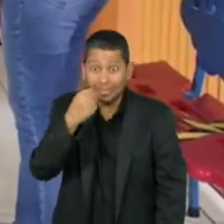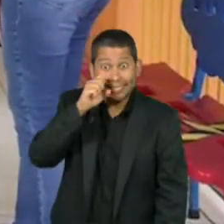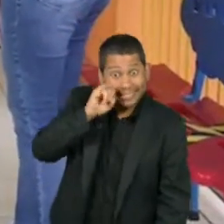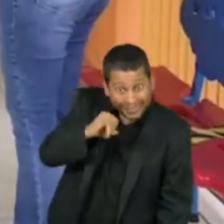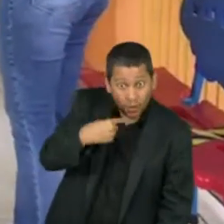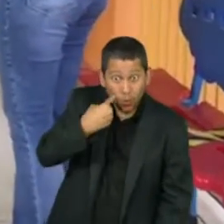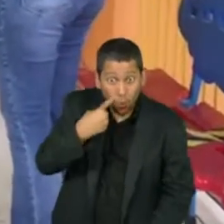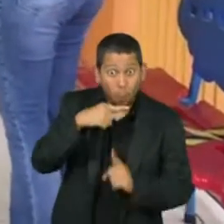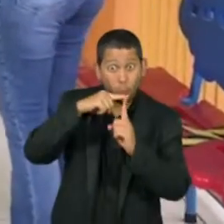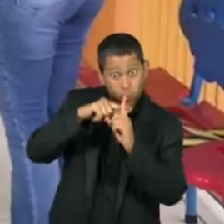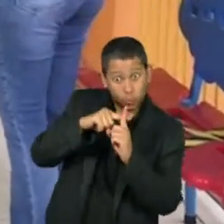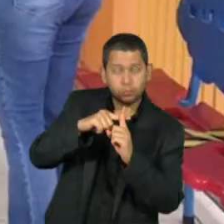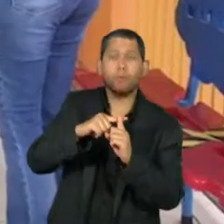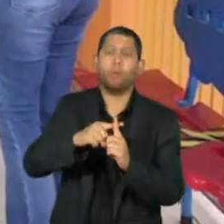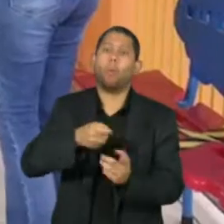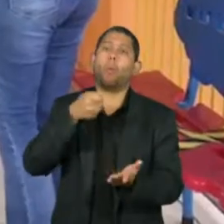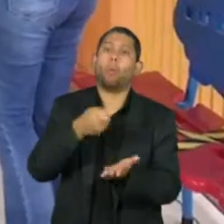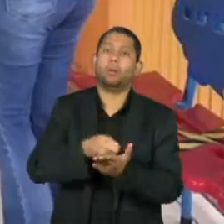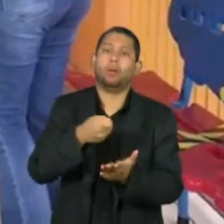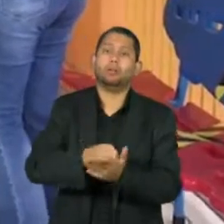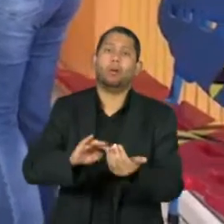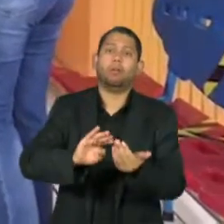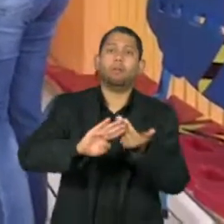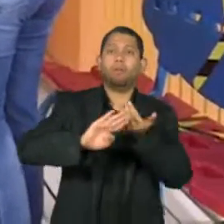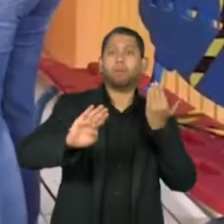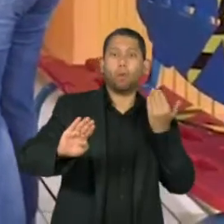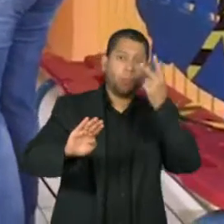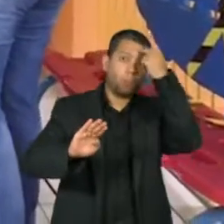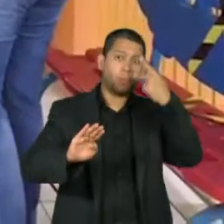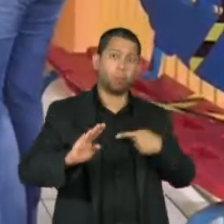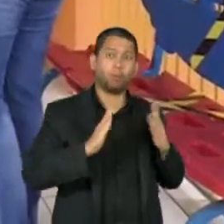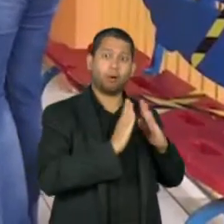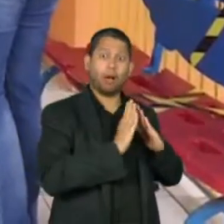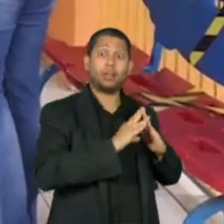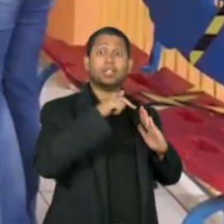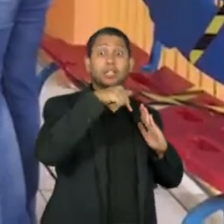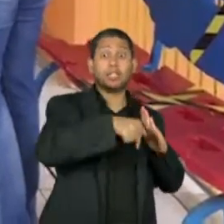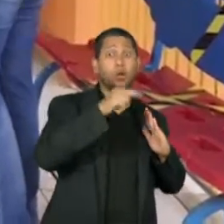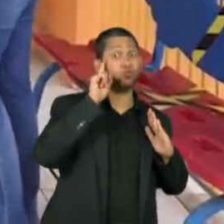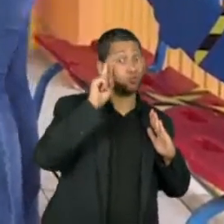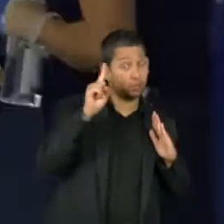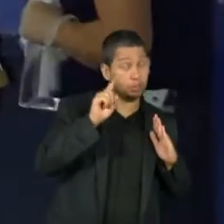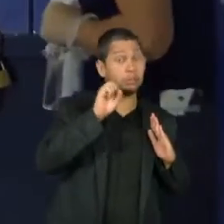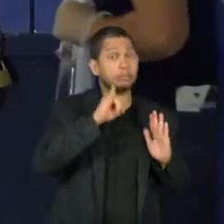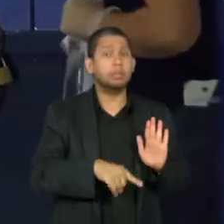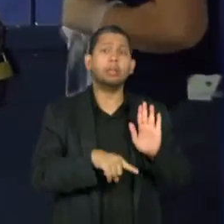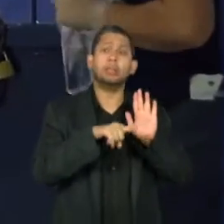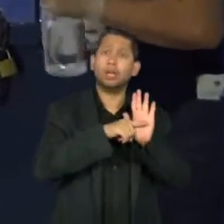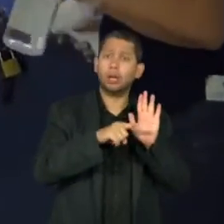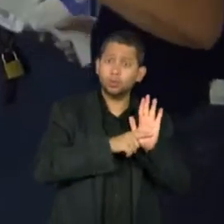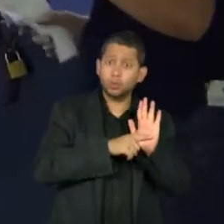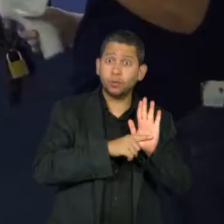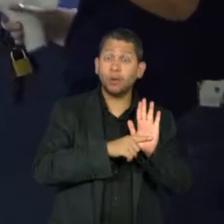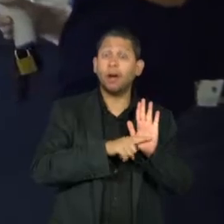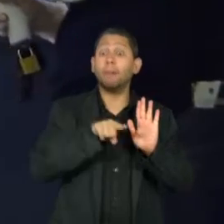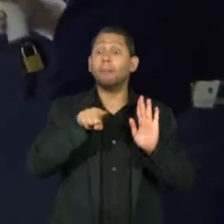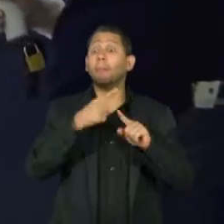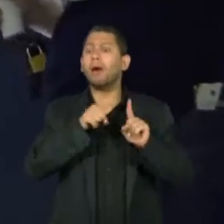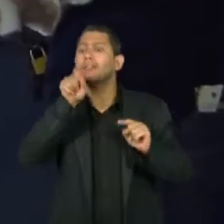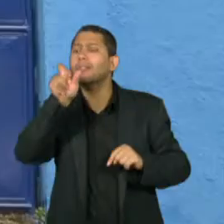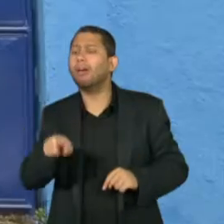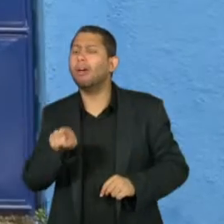positivo, será obrigatório o isolamento individual por 7 dias. Se der negativo, mas o aluno